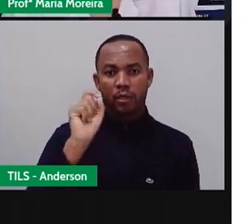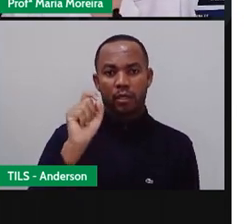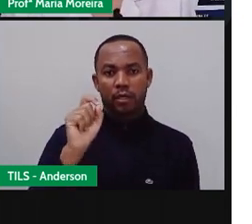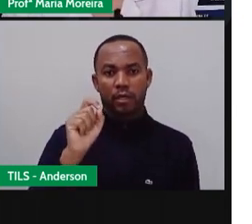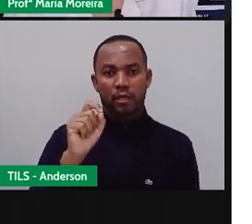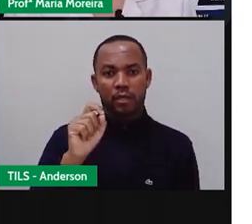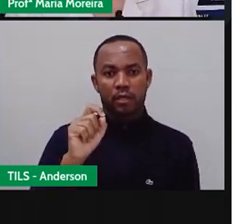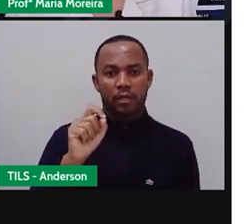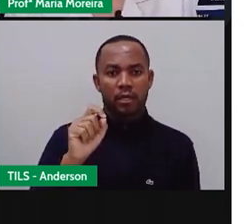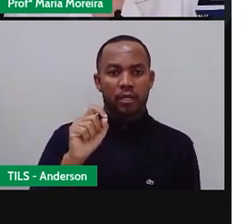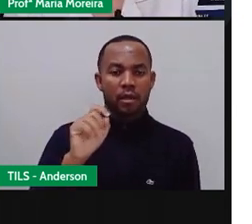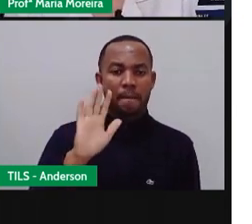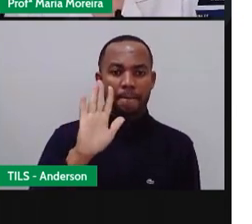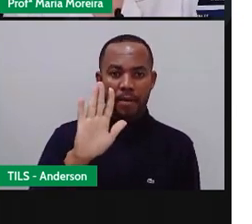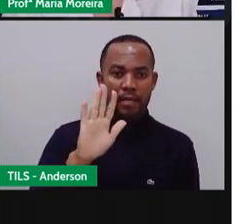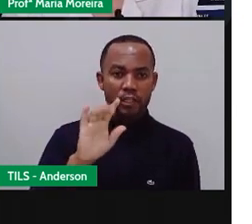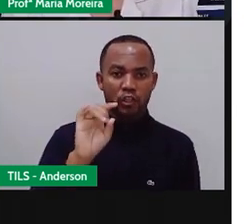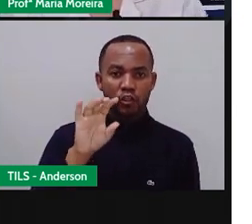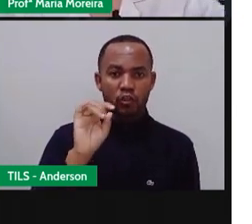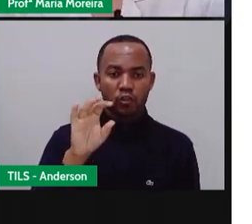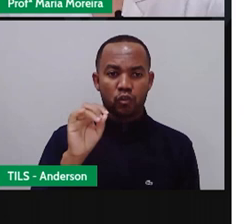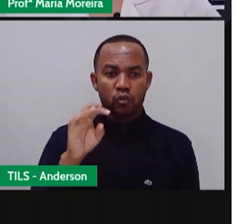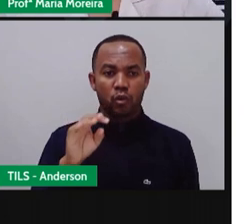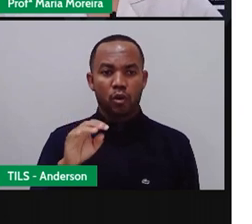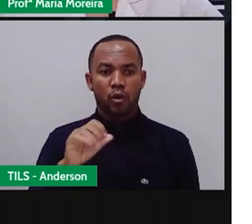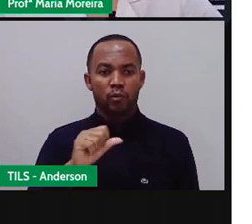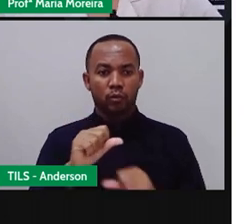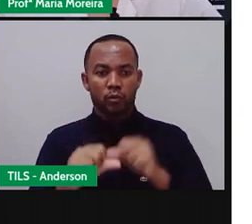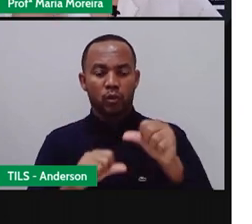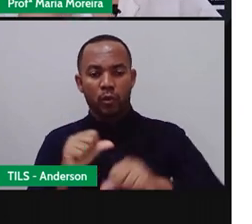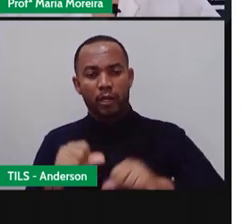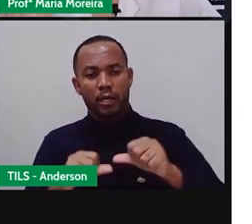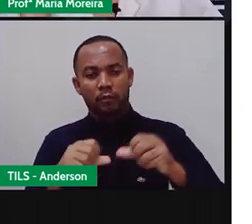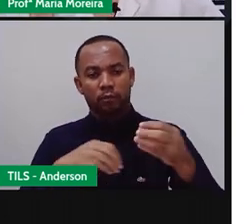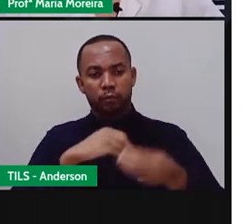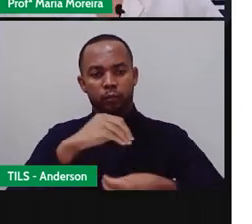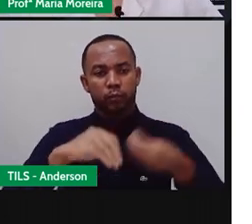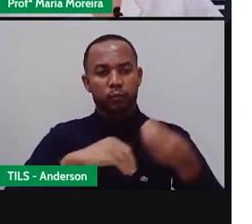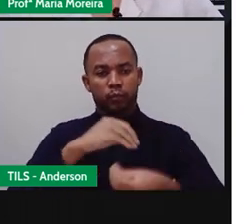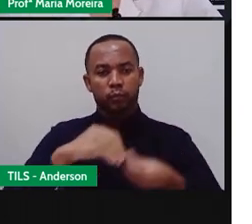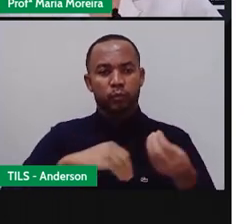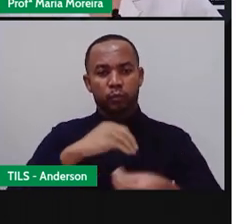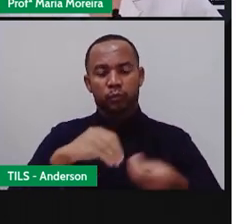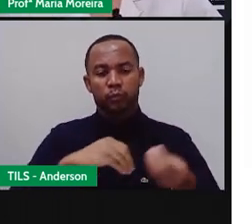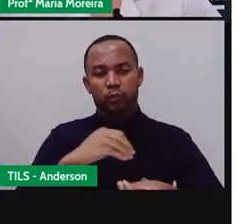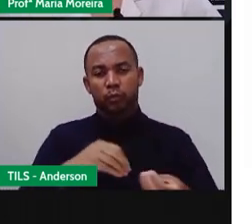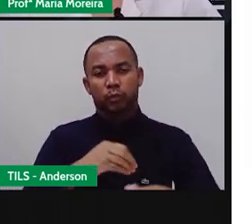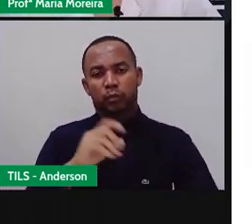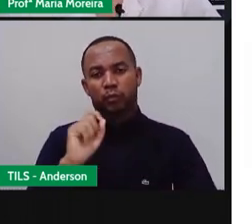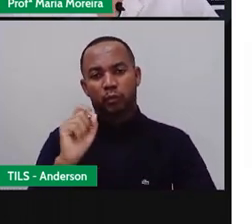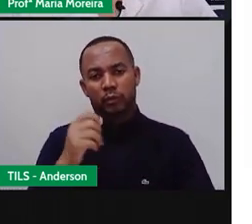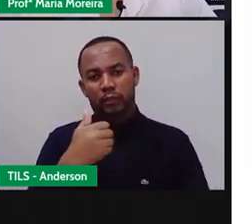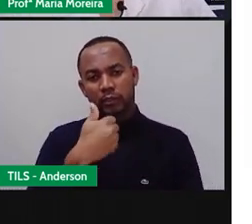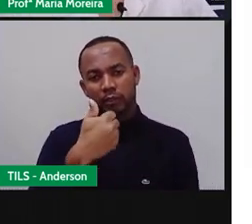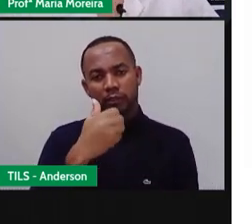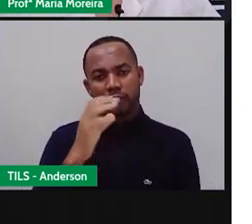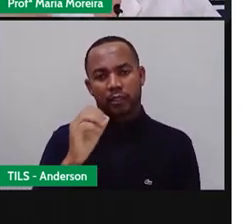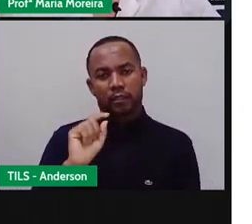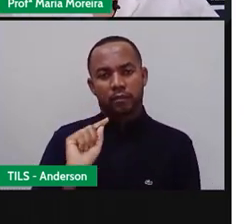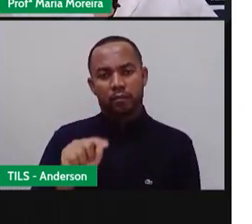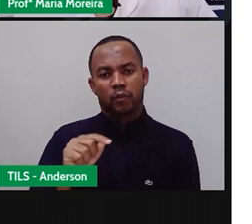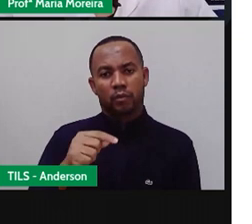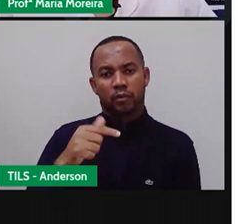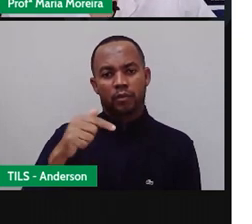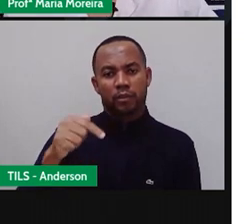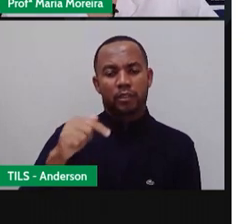10754 são coletados e o que que acontece com esses esse restante aí né eles ficam